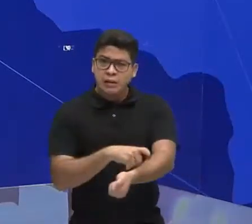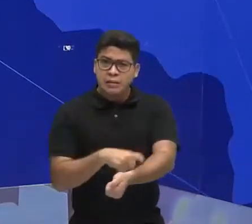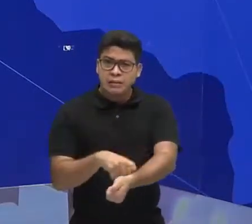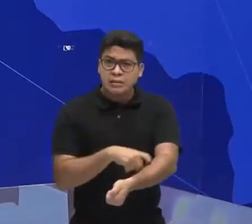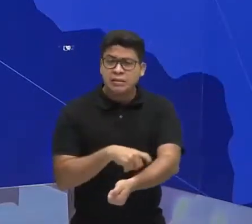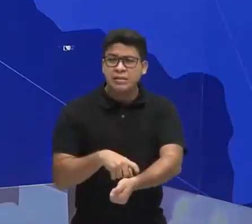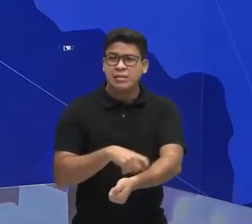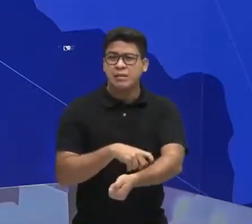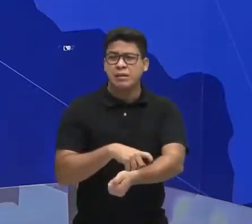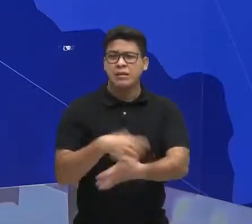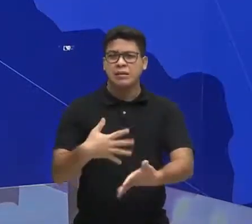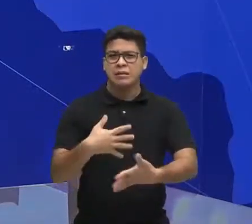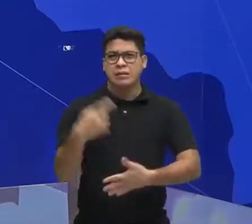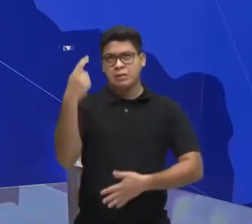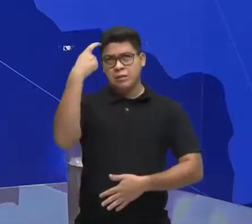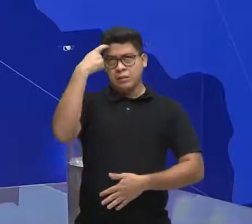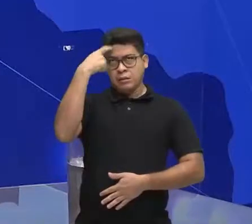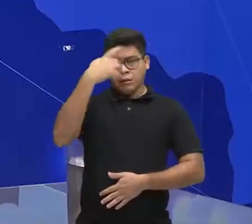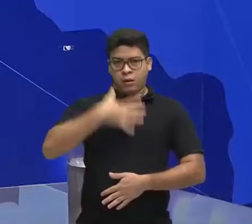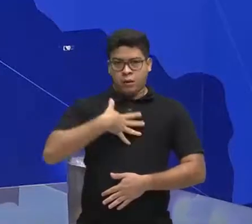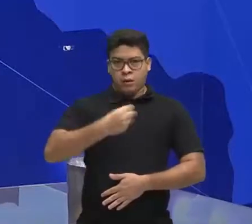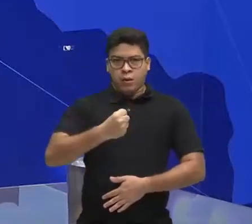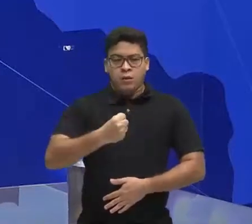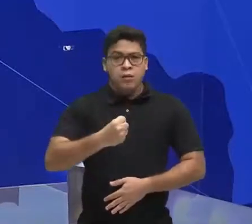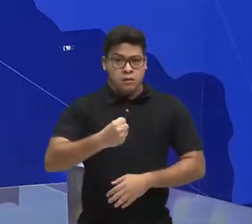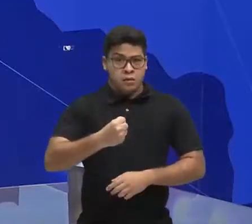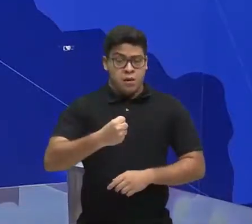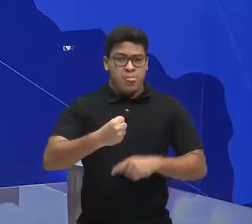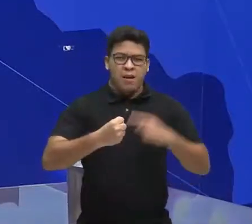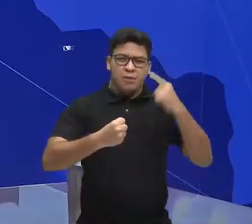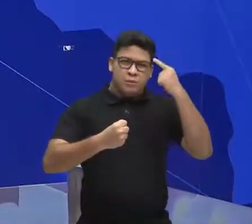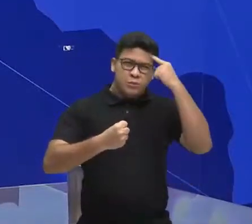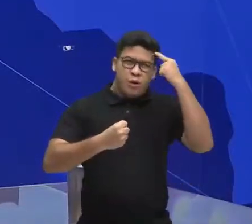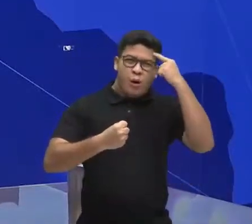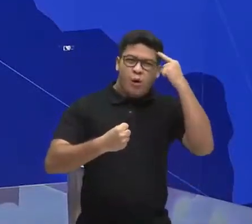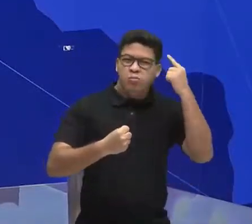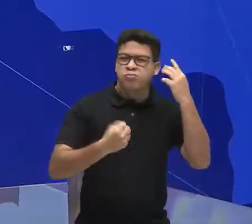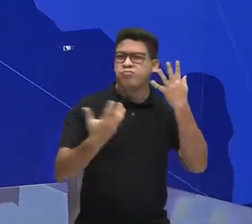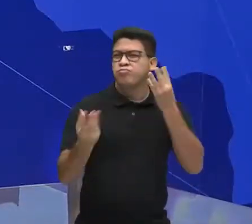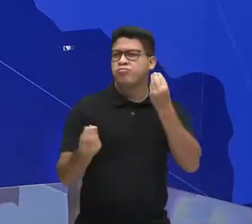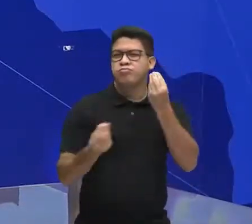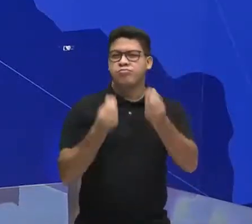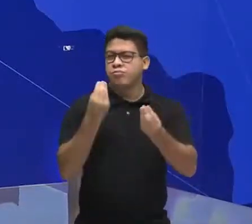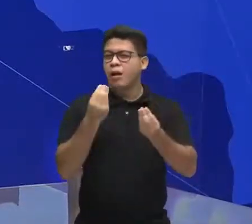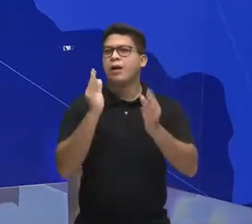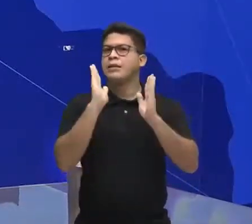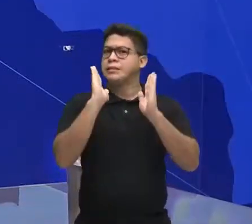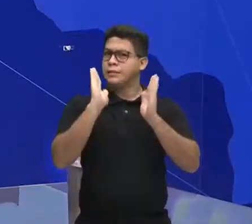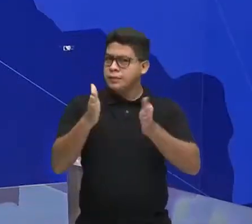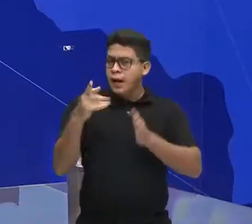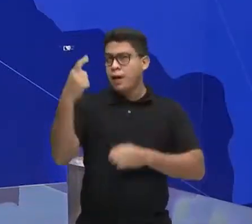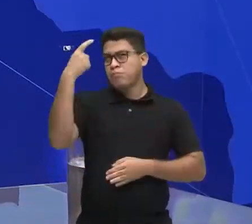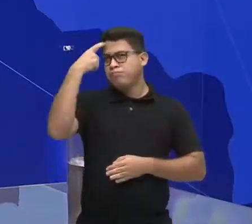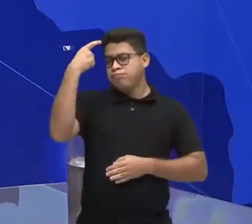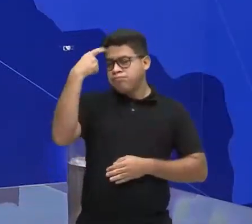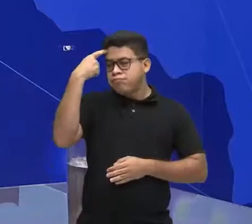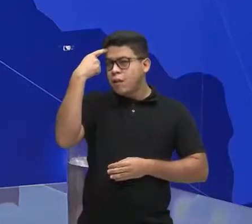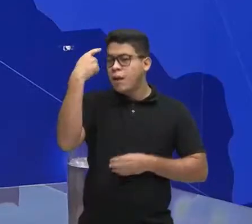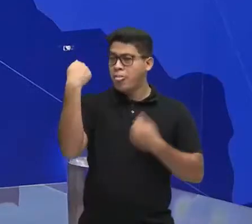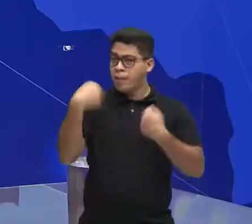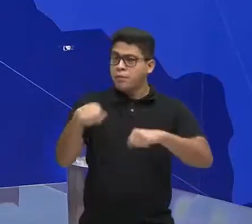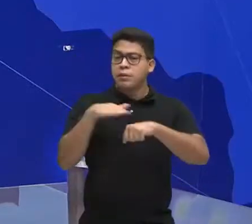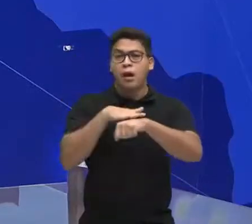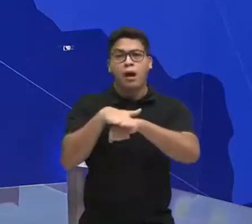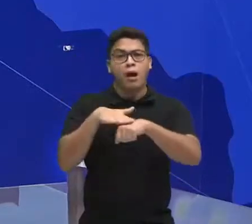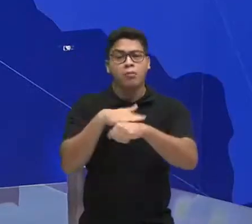de ideação suicida, que é simplesmente a ideia, né? Não chega a ser a configuração, mas já é a ideia, e precisa conversar com alguém e